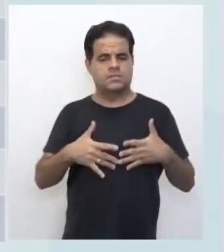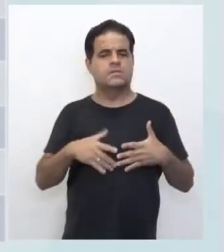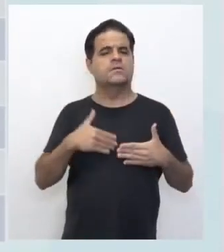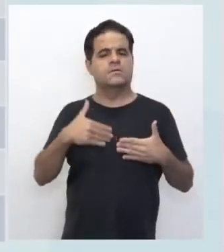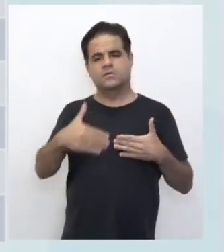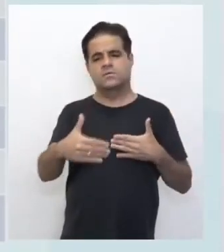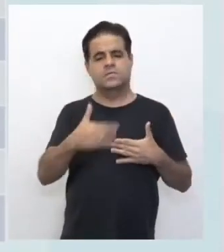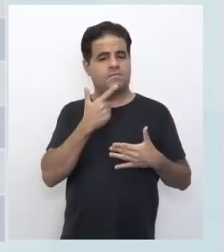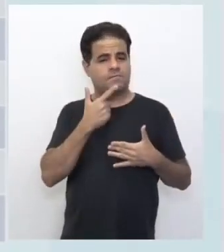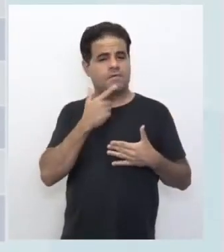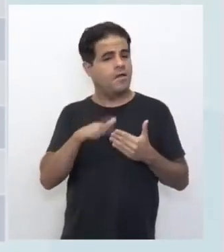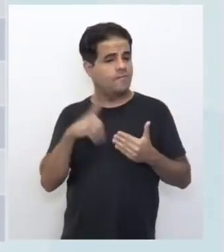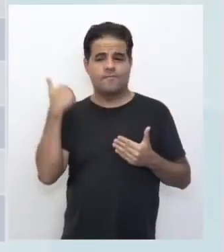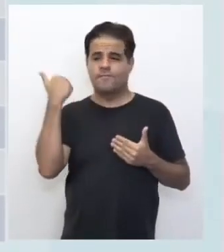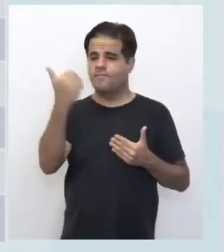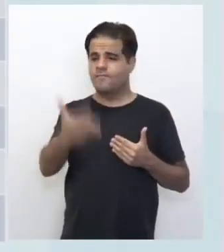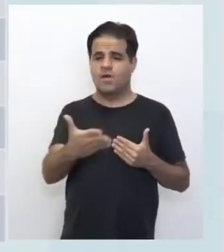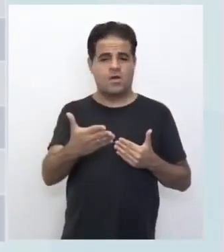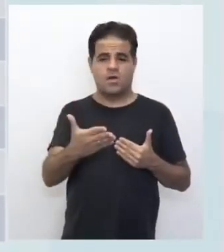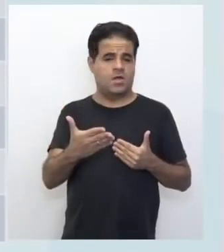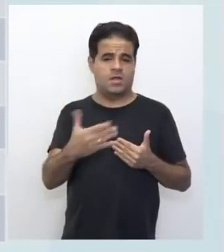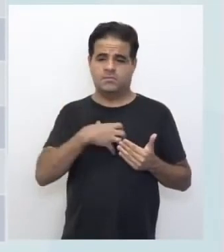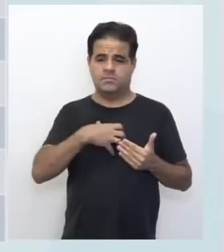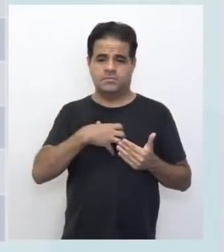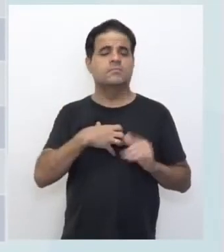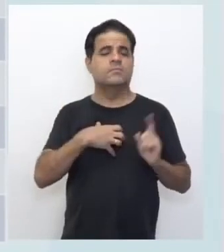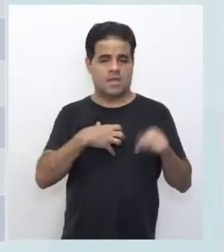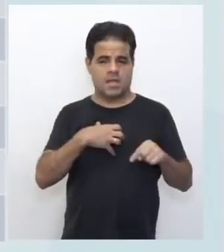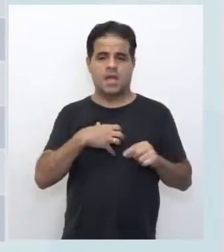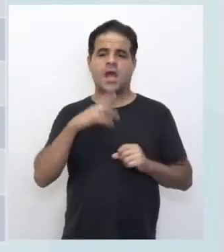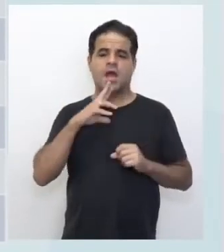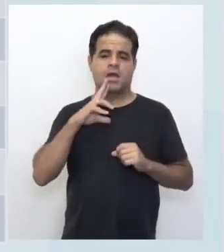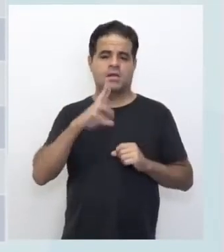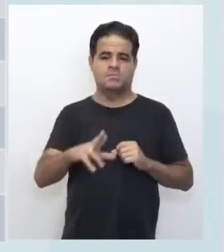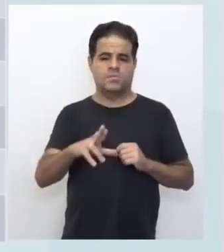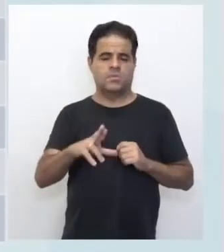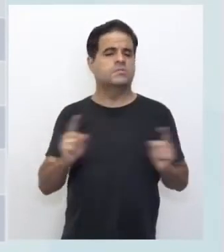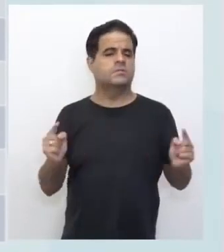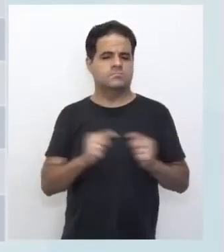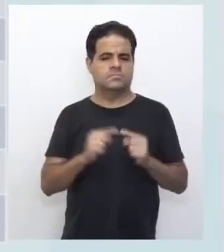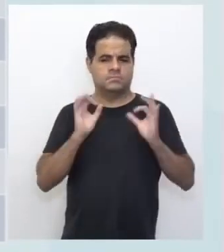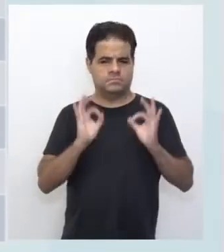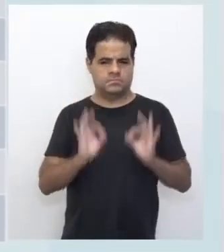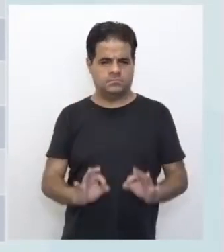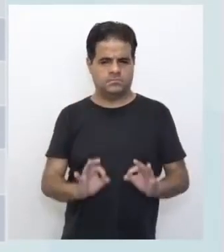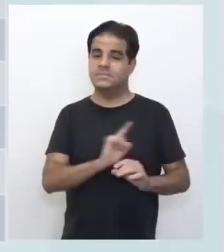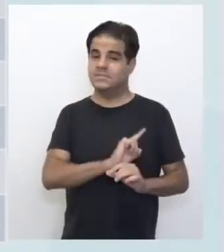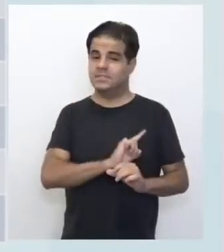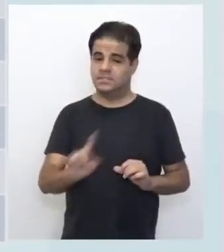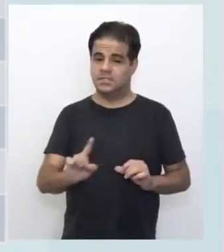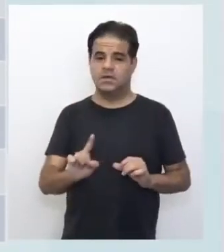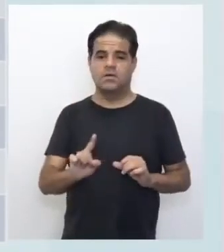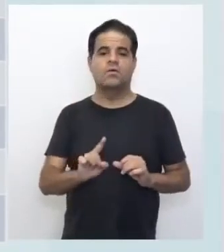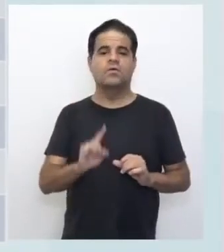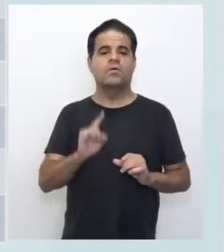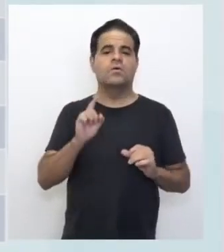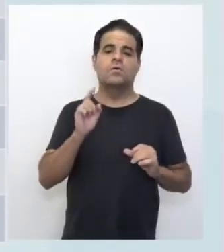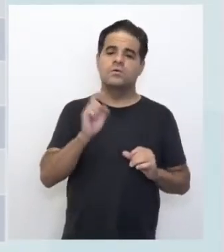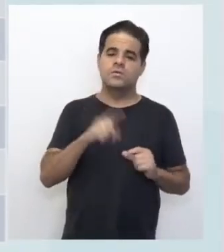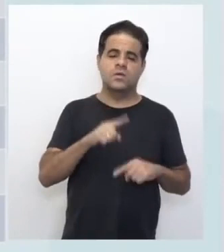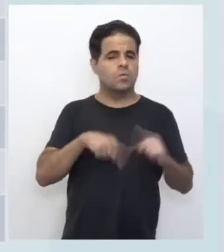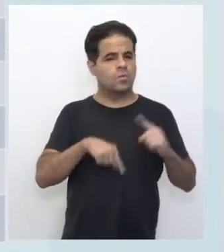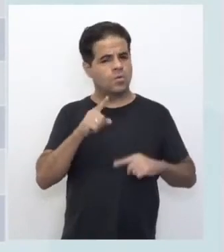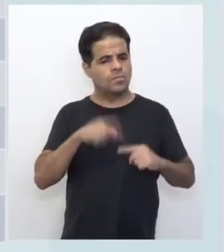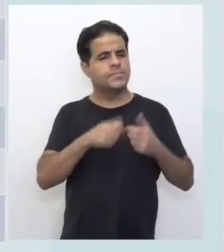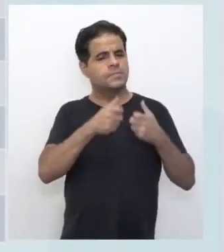falando de algo fora de si, né? Então aí a resposta adequada, não. O ser ou objeto descrito